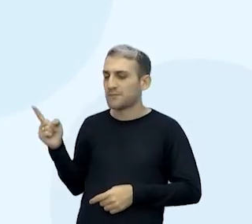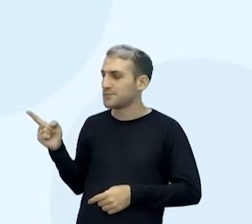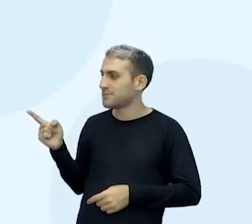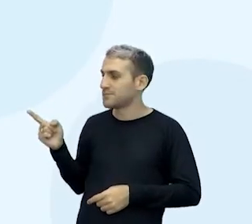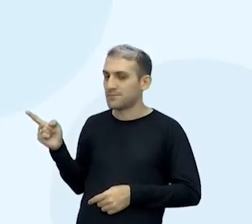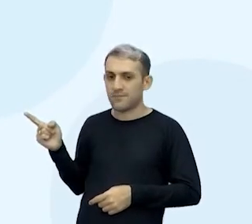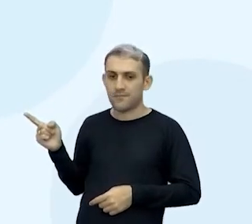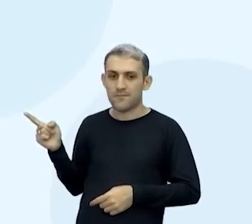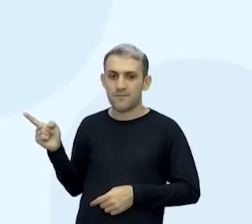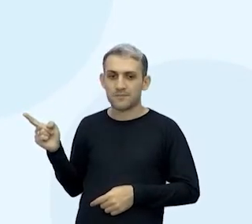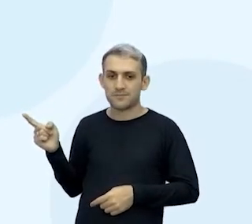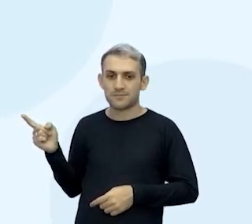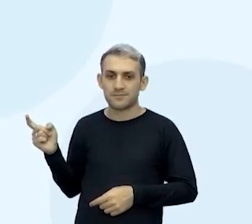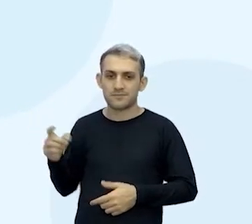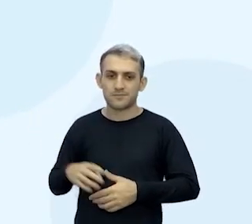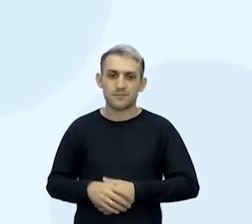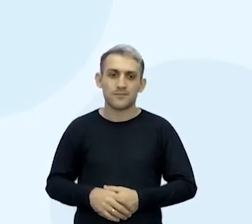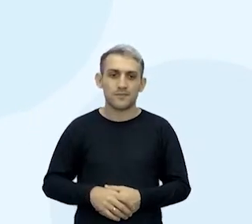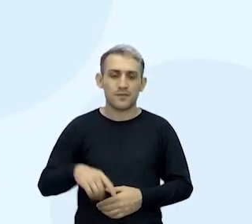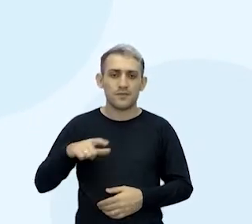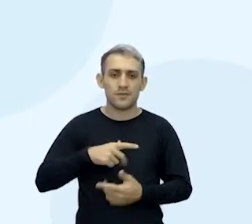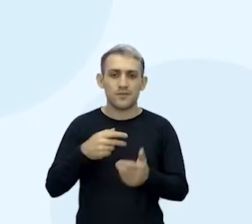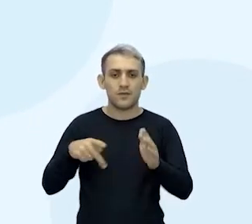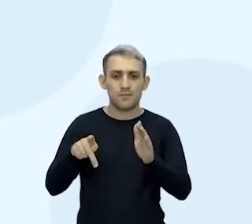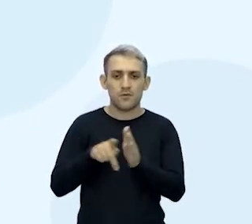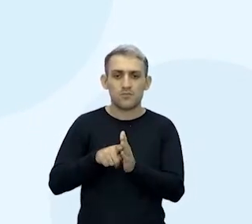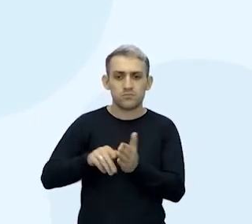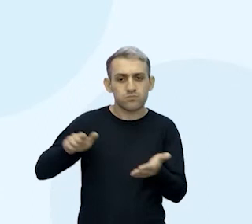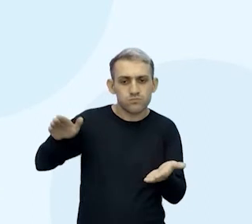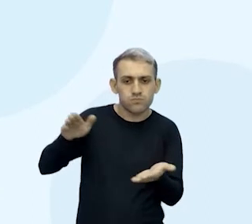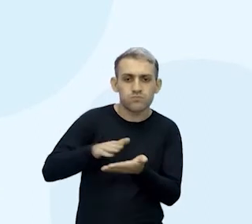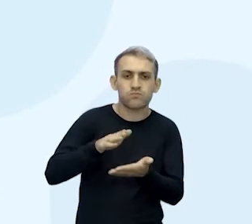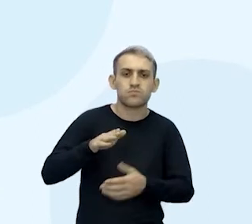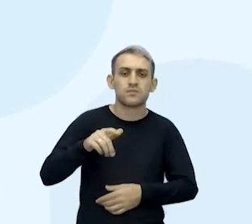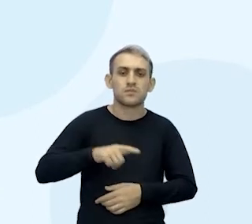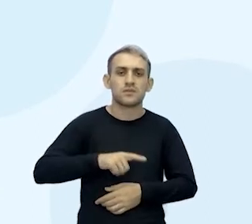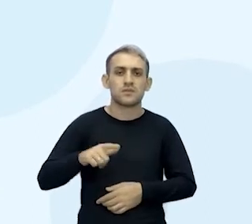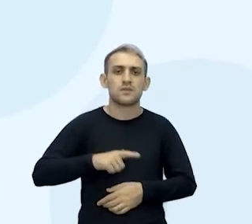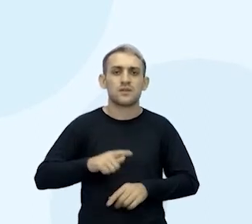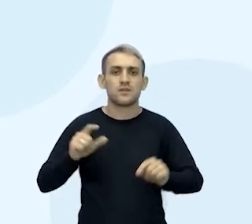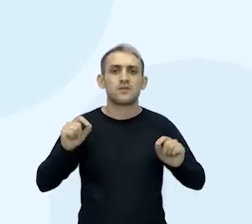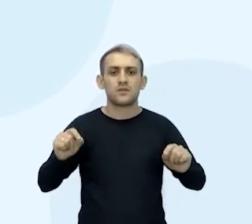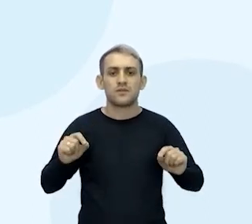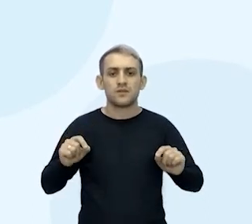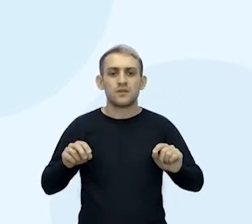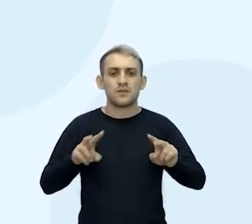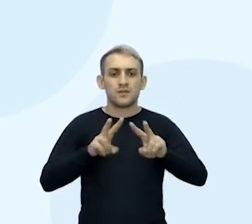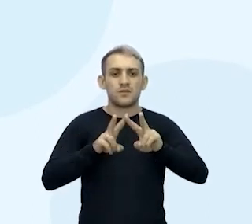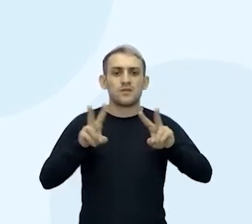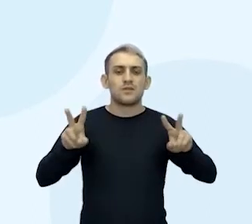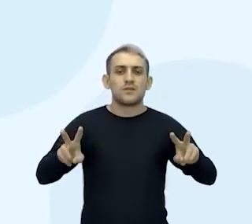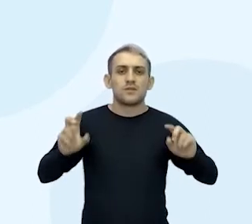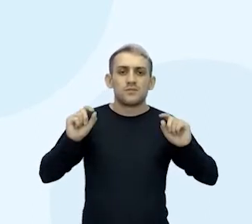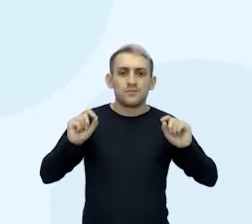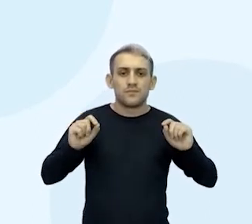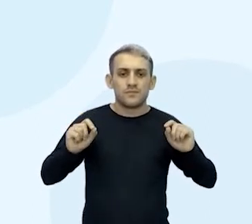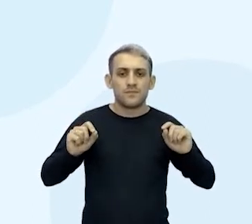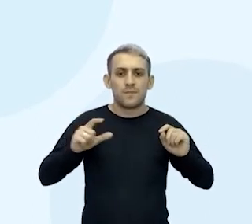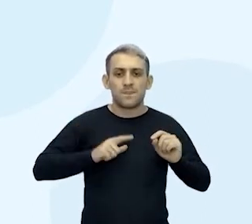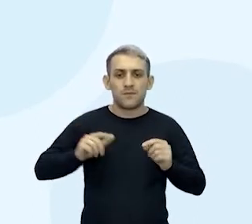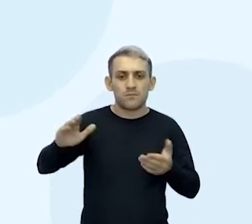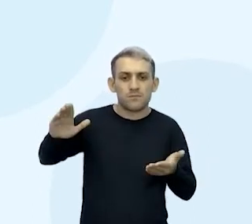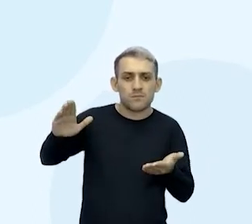para vocês, né? Aí tem a relação da pressão, a pressão hidrostática ali, no caso ali de Steve, né? No caso aí. Então, a